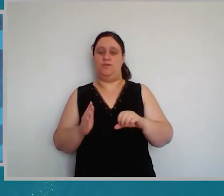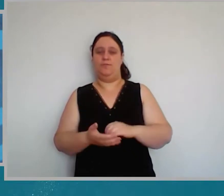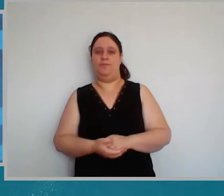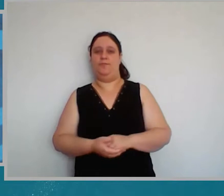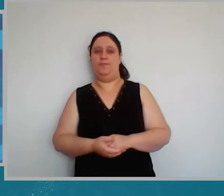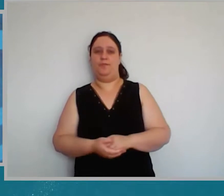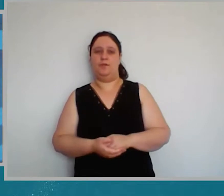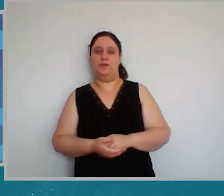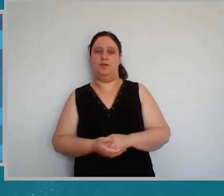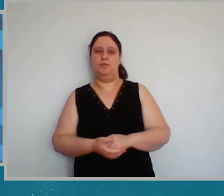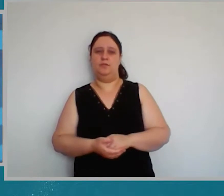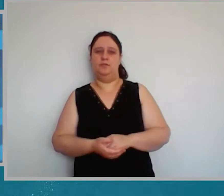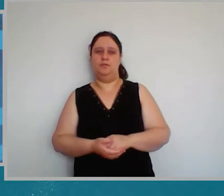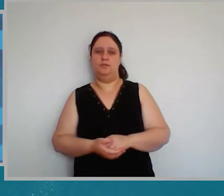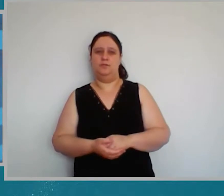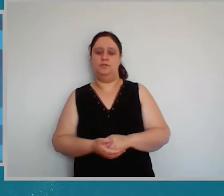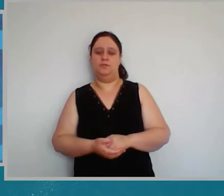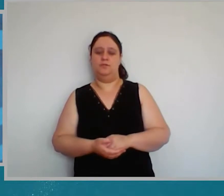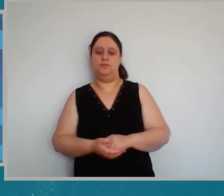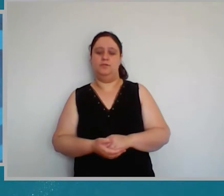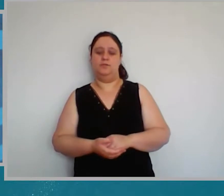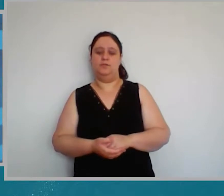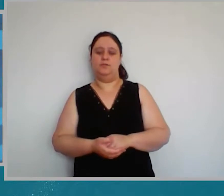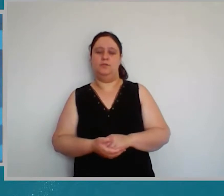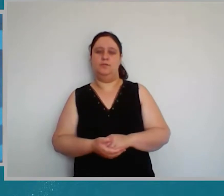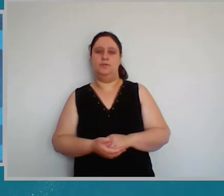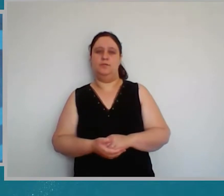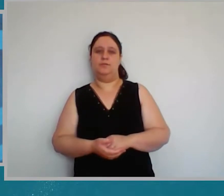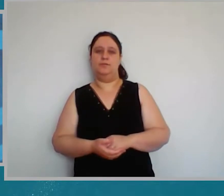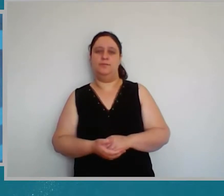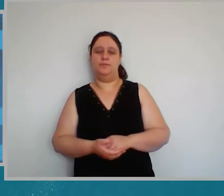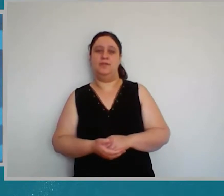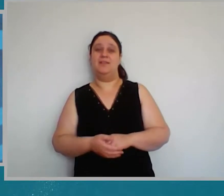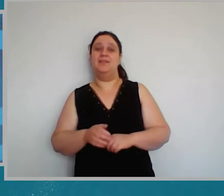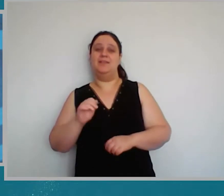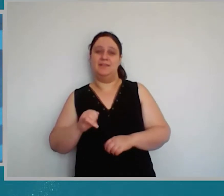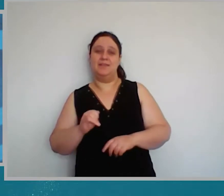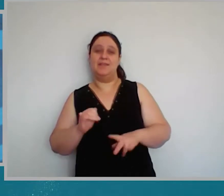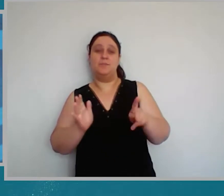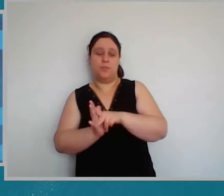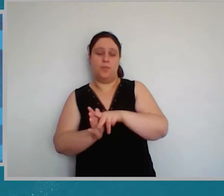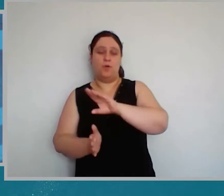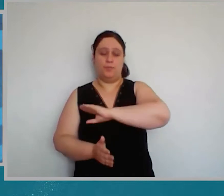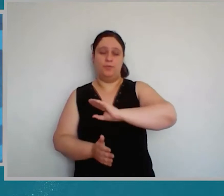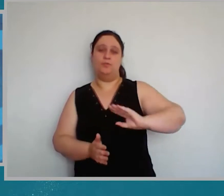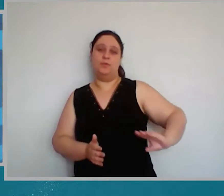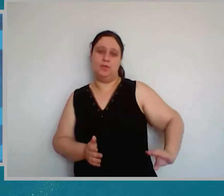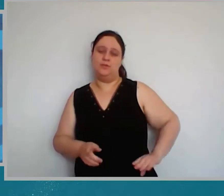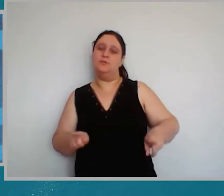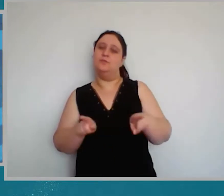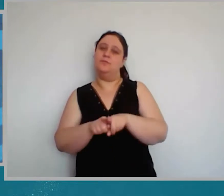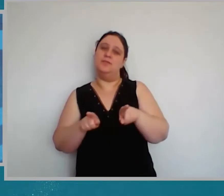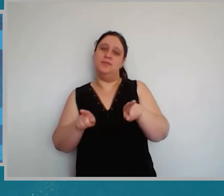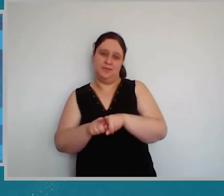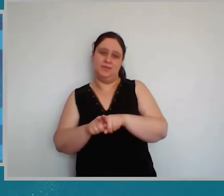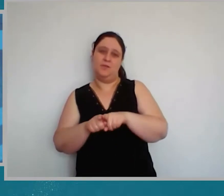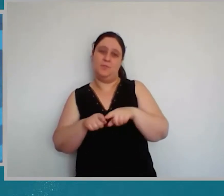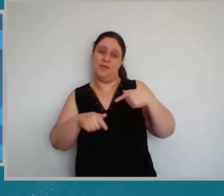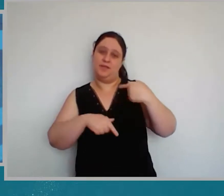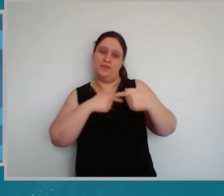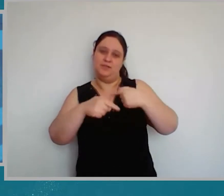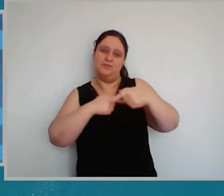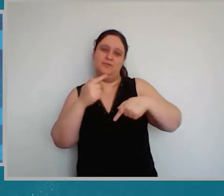E se sois de Cristo, também sois descendentes de Abraão e